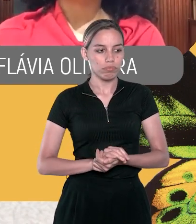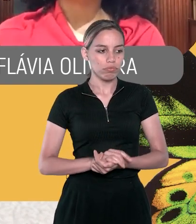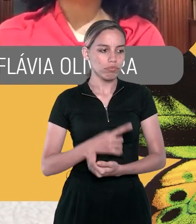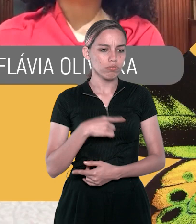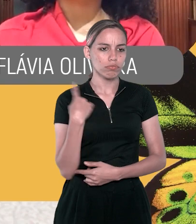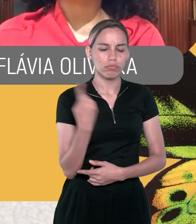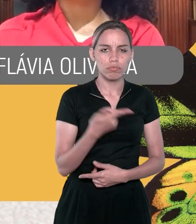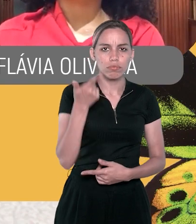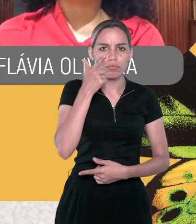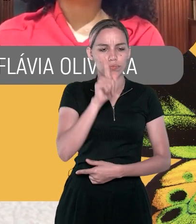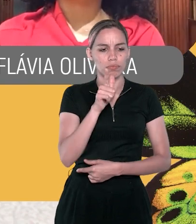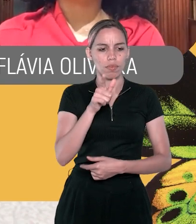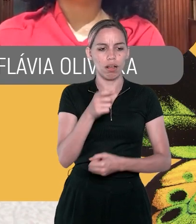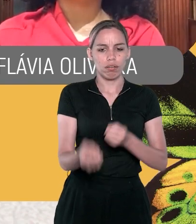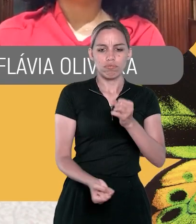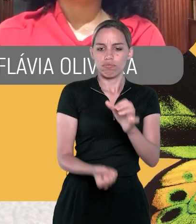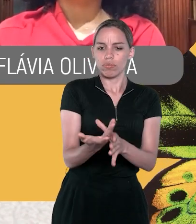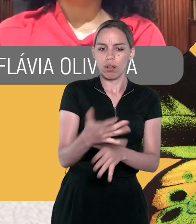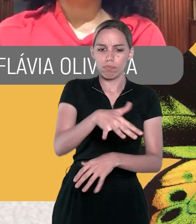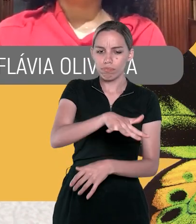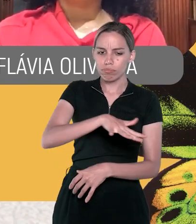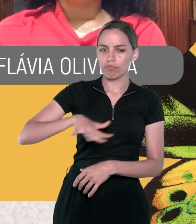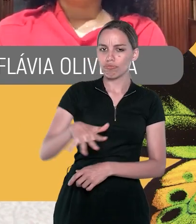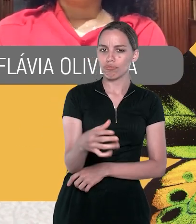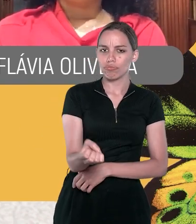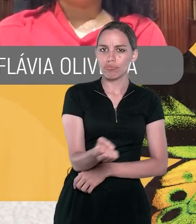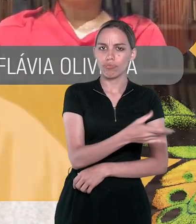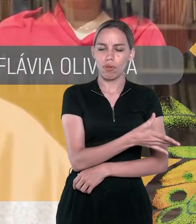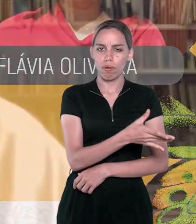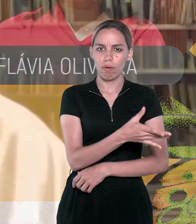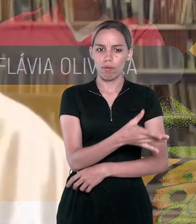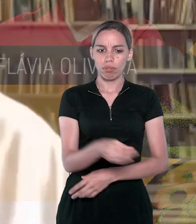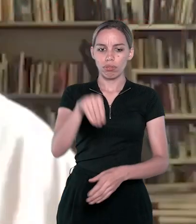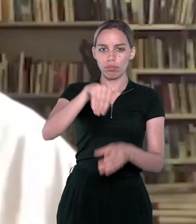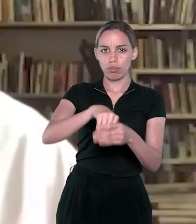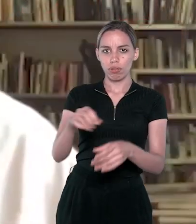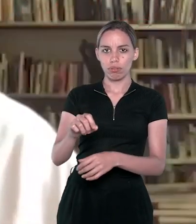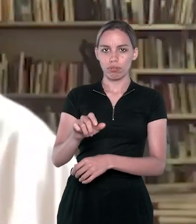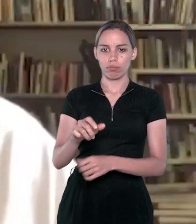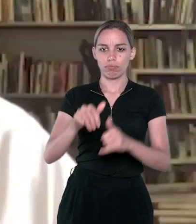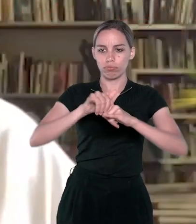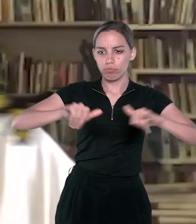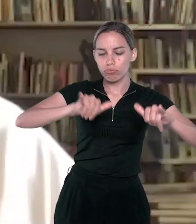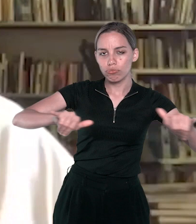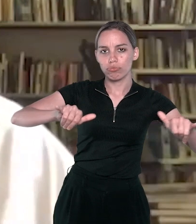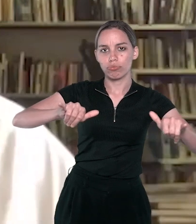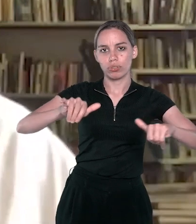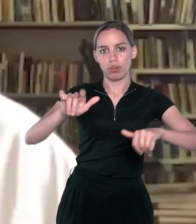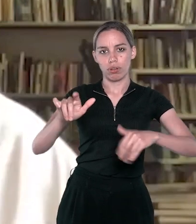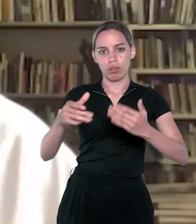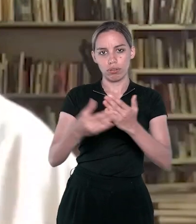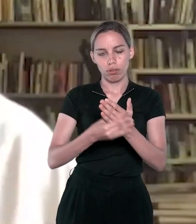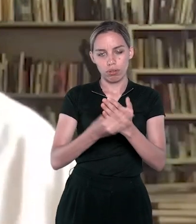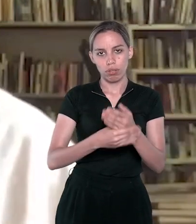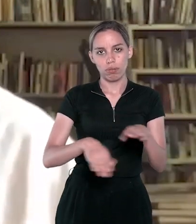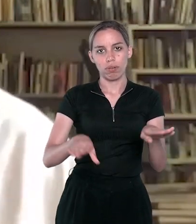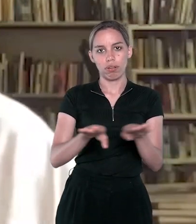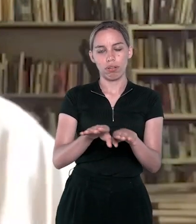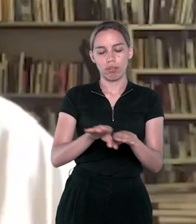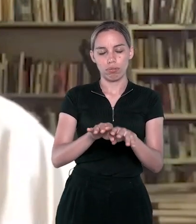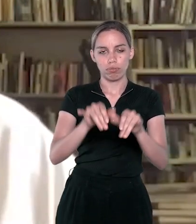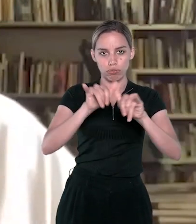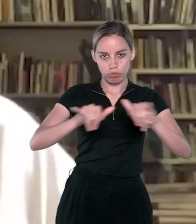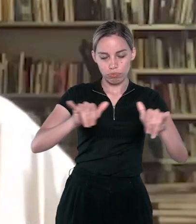diferente, um campo novo neste universo da divulgação do livro e do marketing do livro. Eu